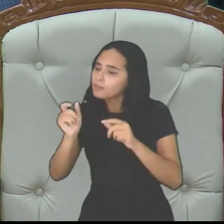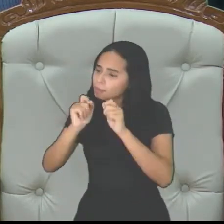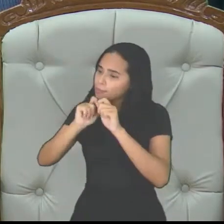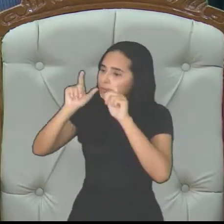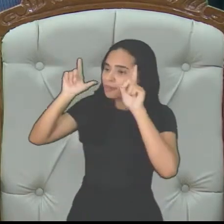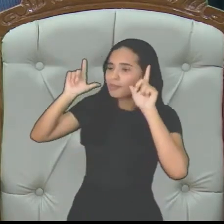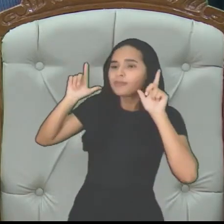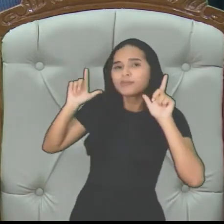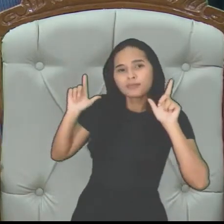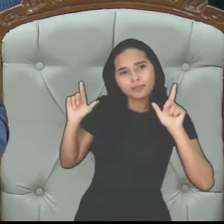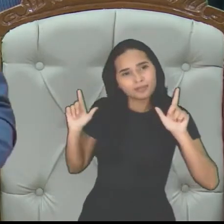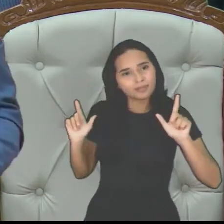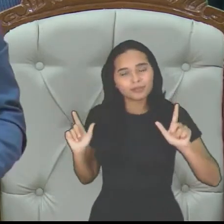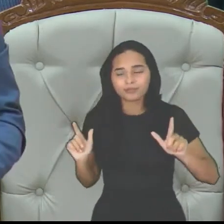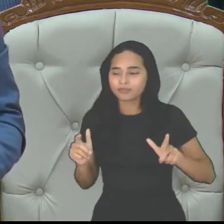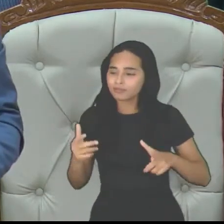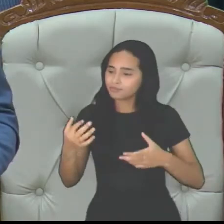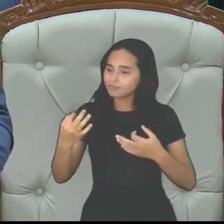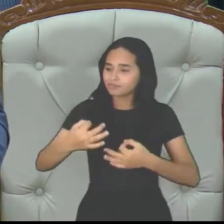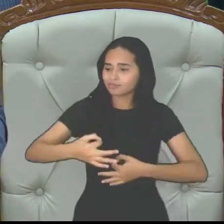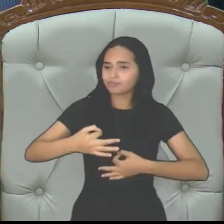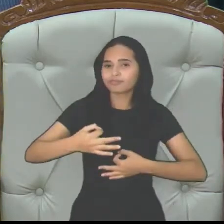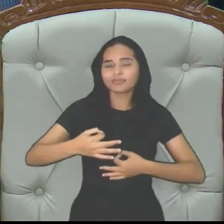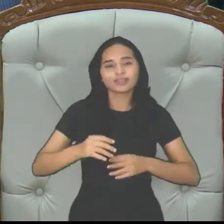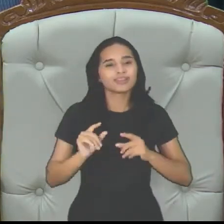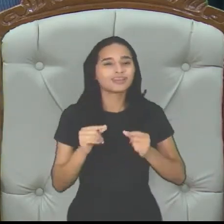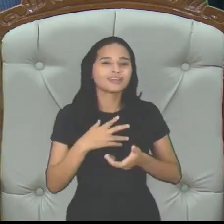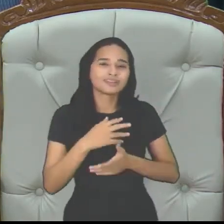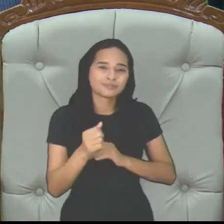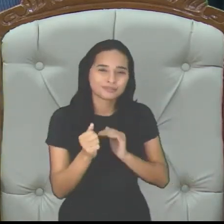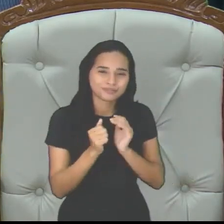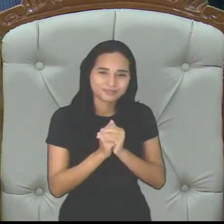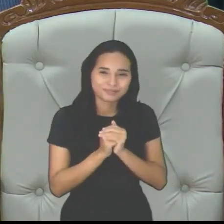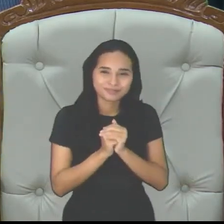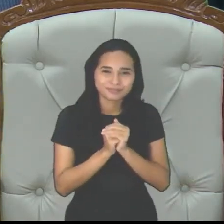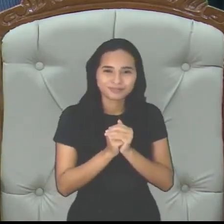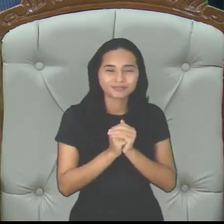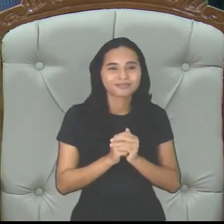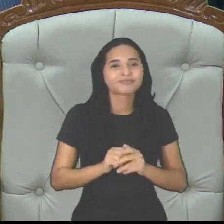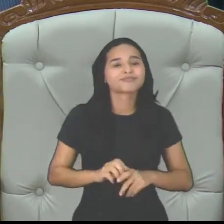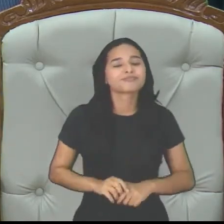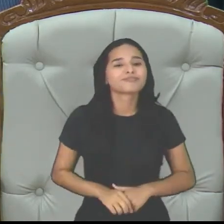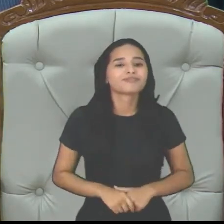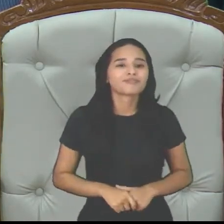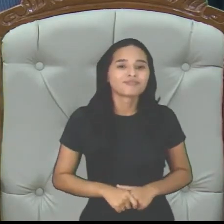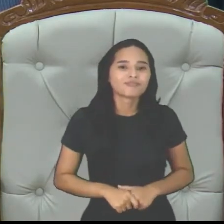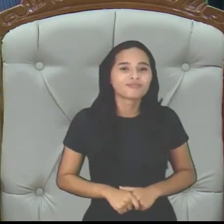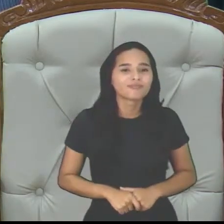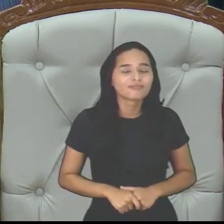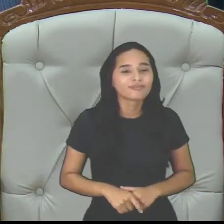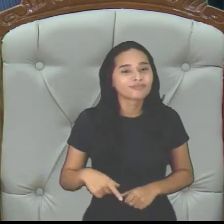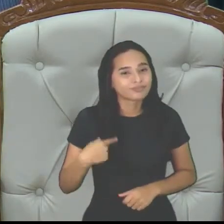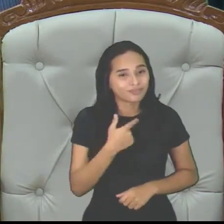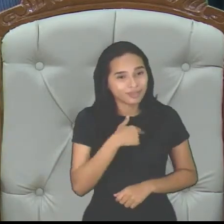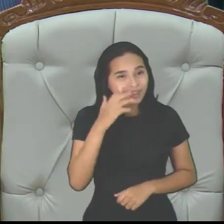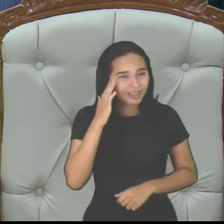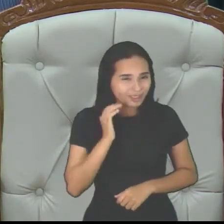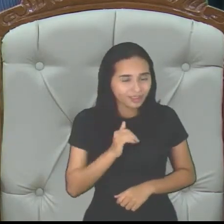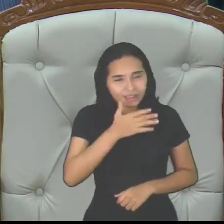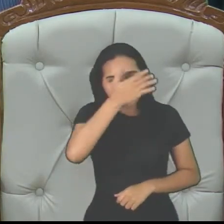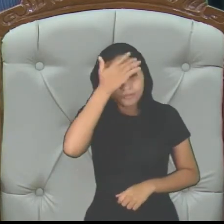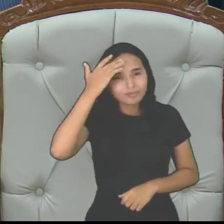sejamos sóbrios. Quem diz amém por isso? Amém. Nós sabemos que as